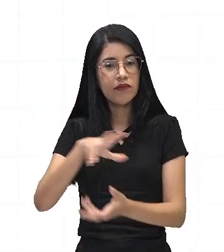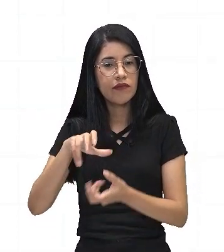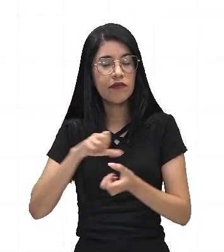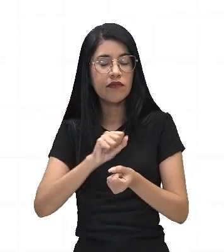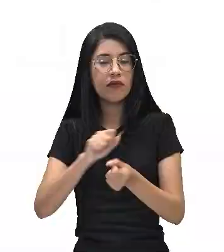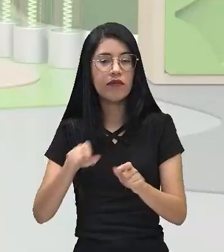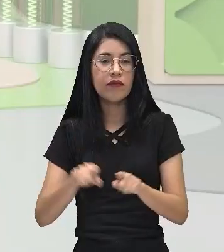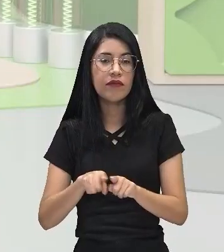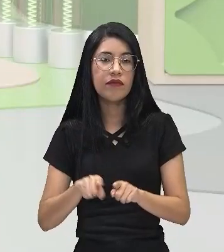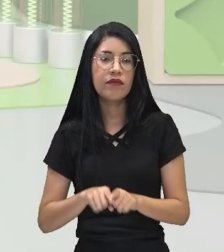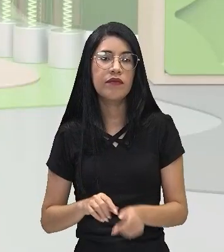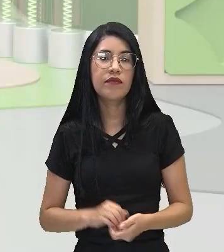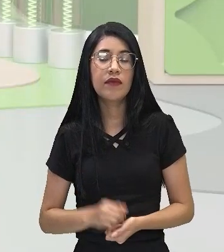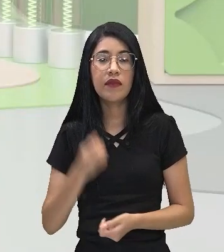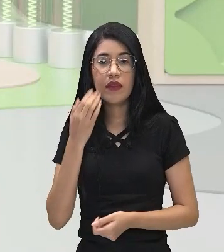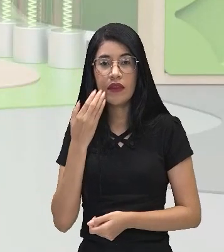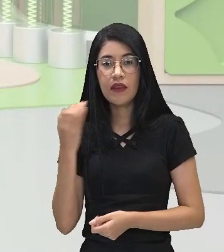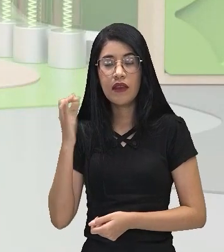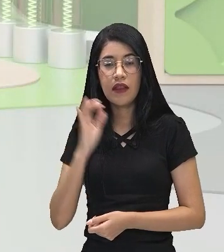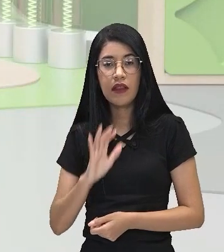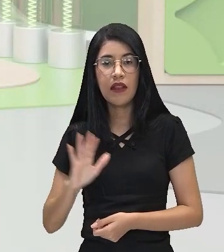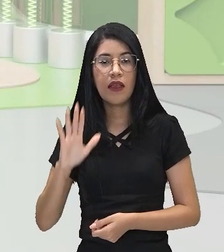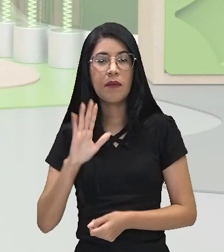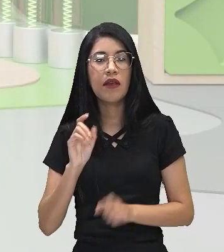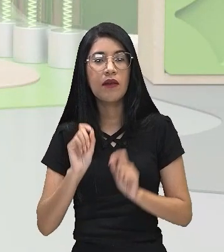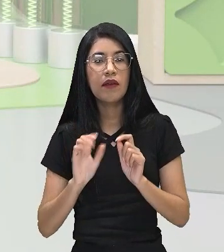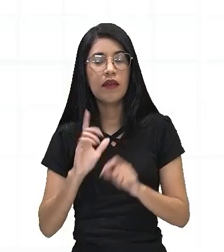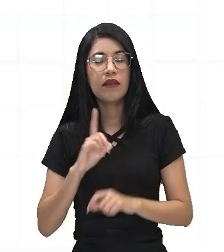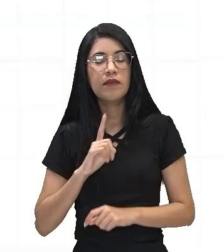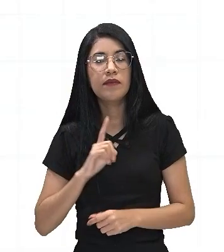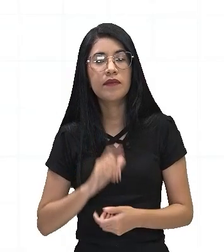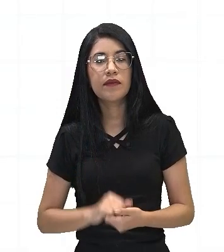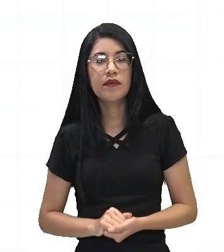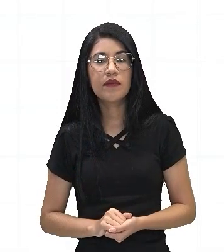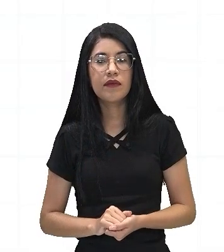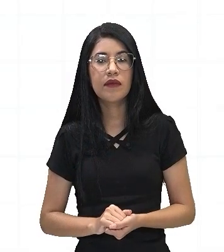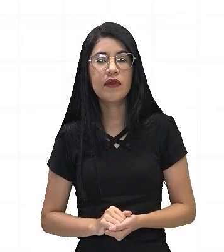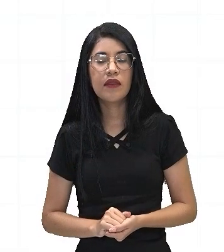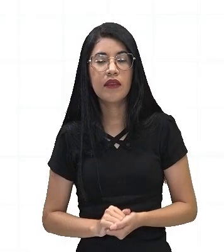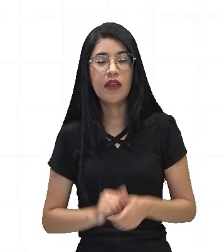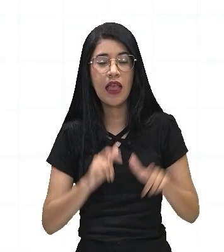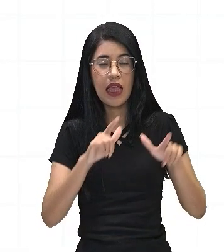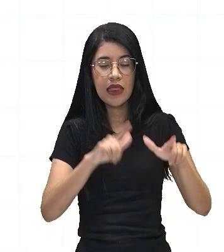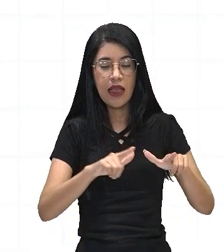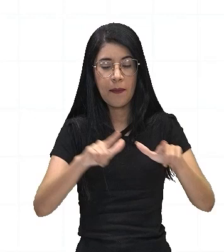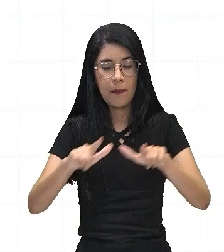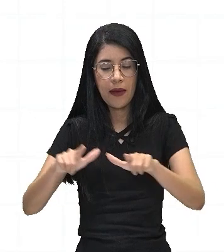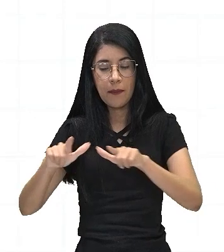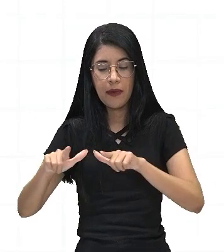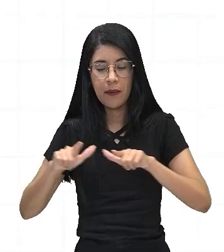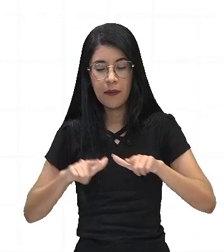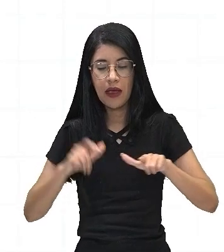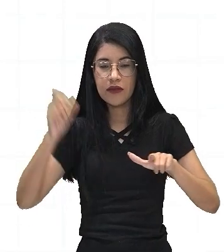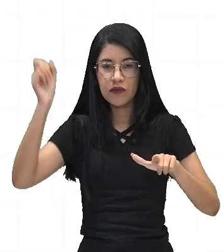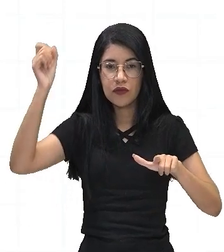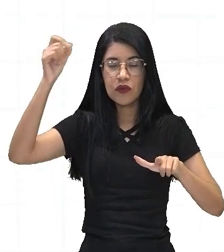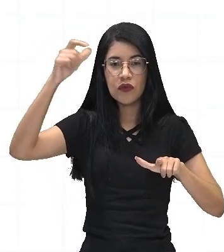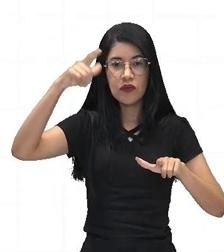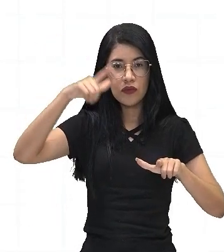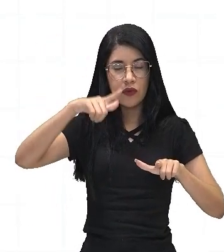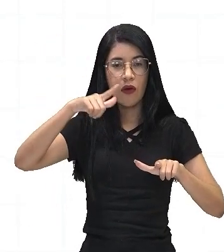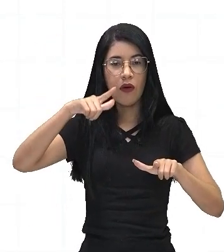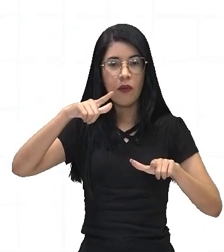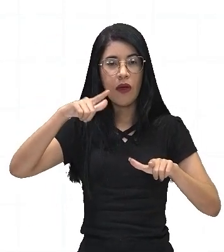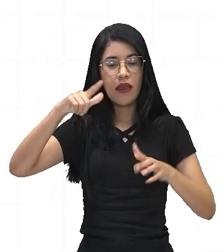sustentável. Como a gente observa na imagem, nós tínhamos lá a nossa imagem onde a gente podia observar ali as placas, né, fotovoltaicas